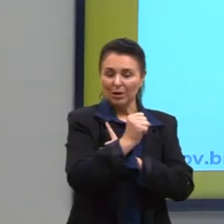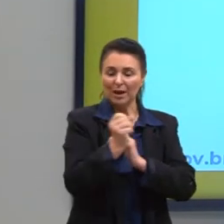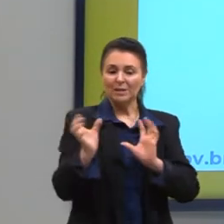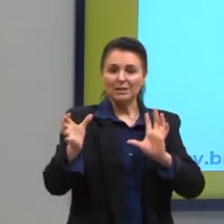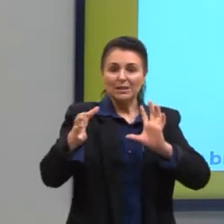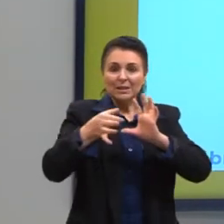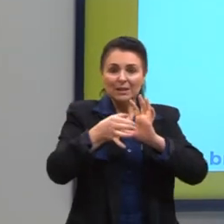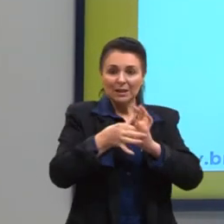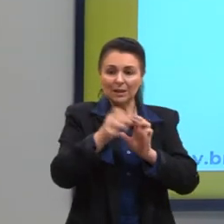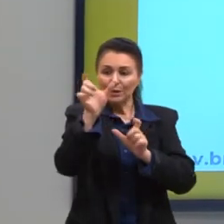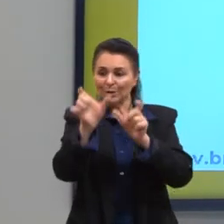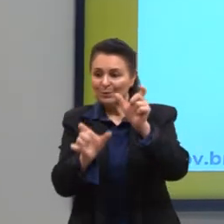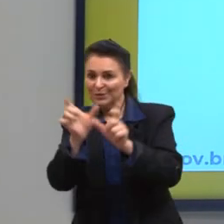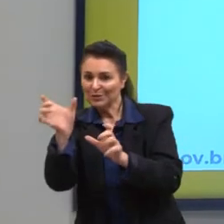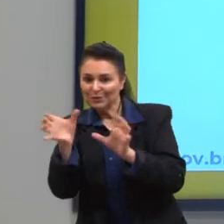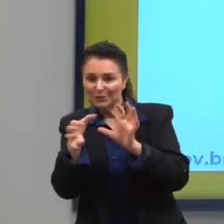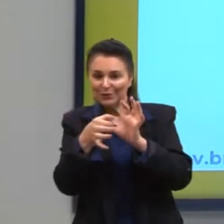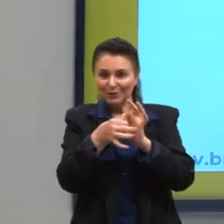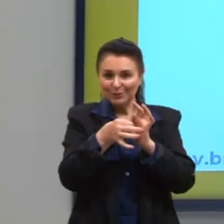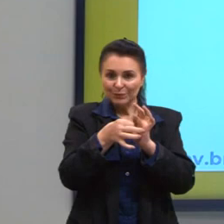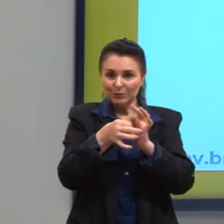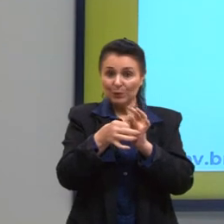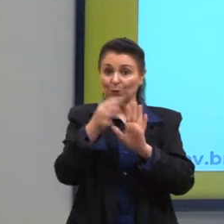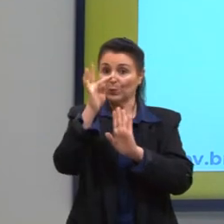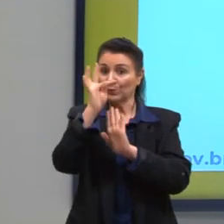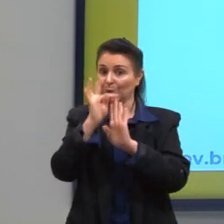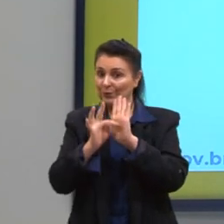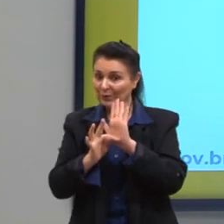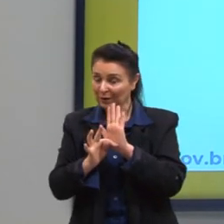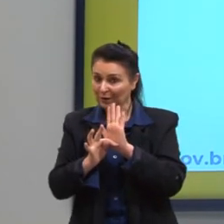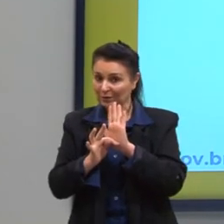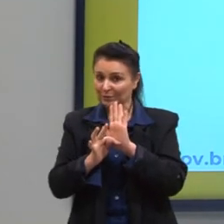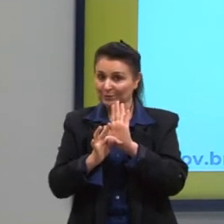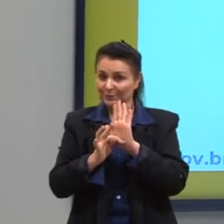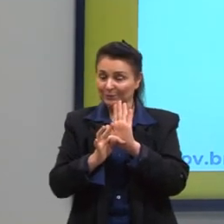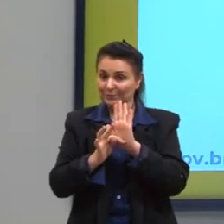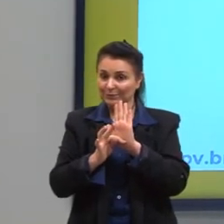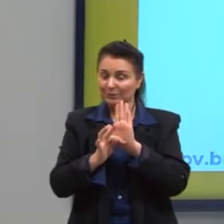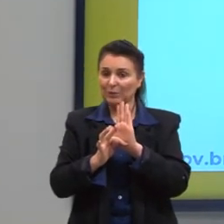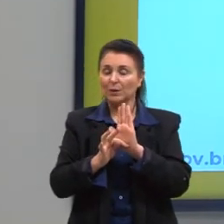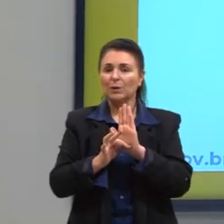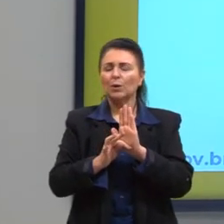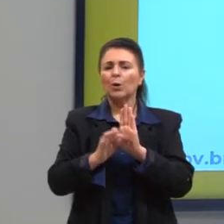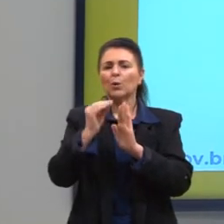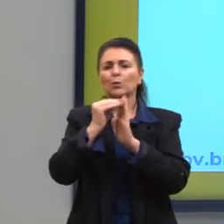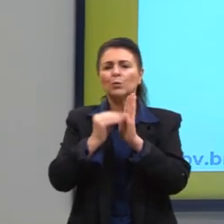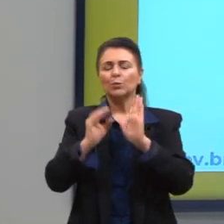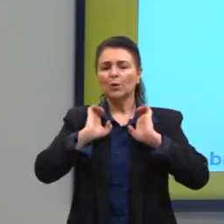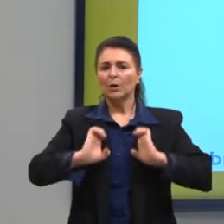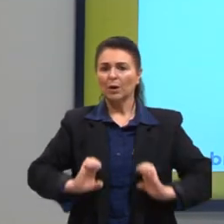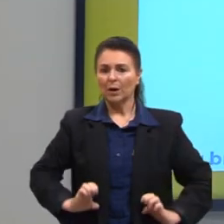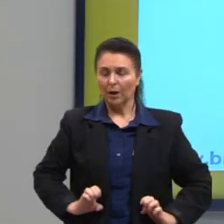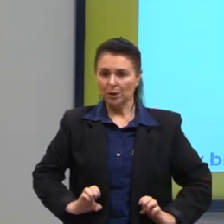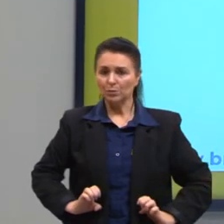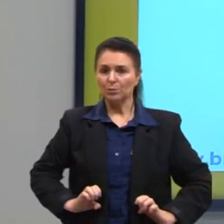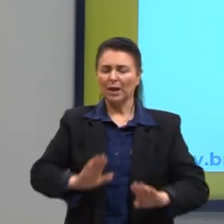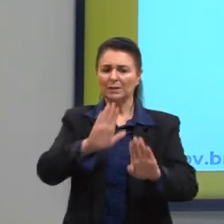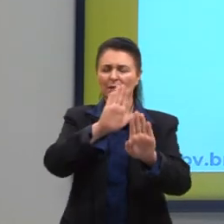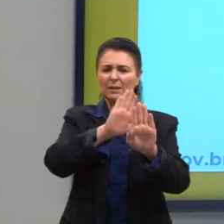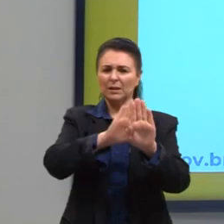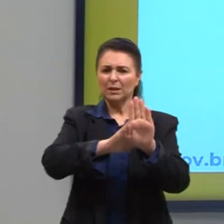interligam os indivíduos entre si de acordo com o texto as alternativas os conteúdos éticos decorrentes das ideologias